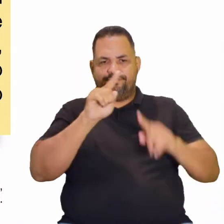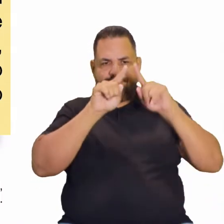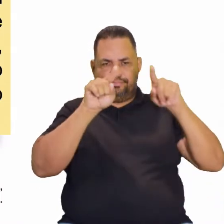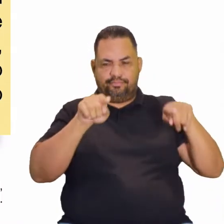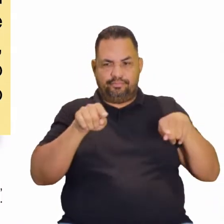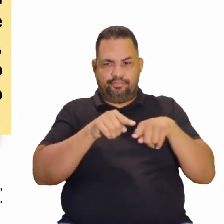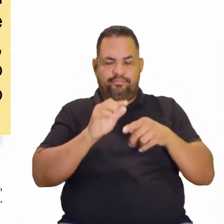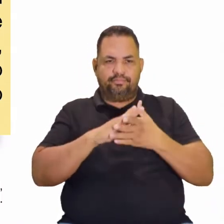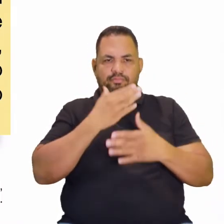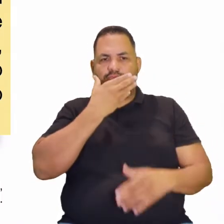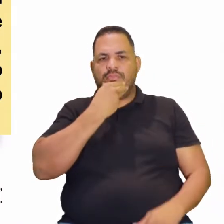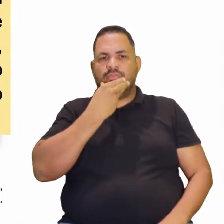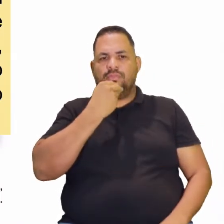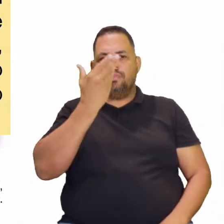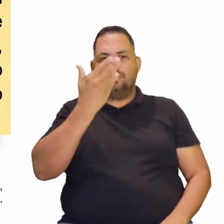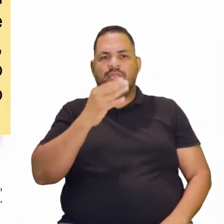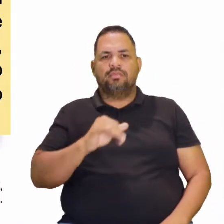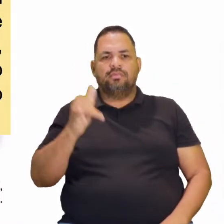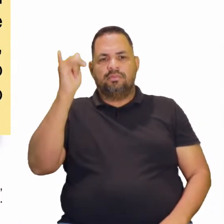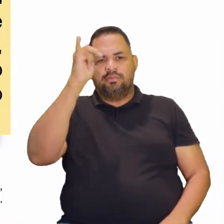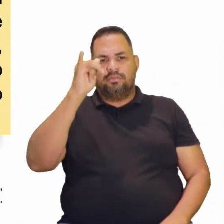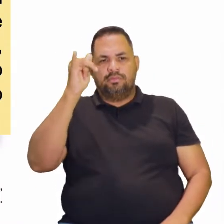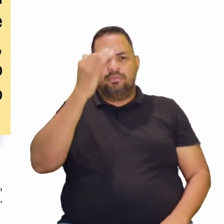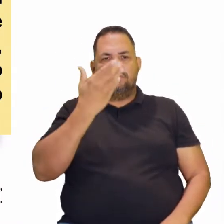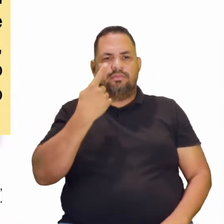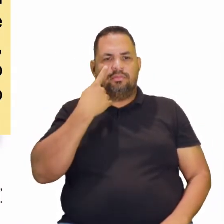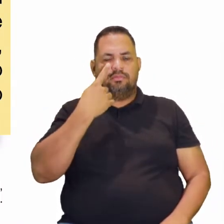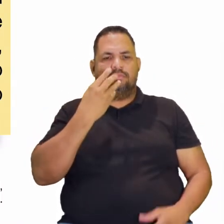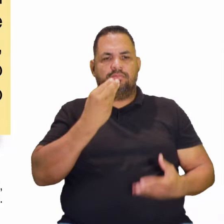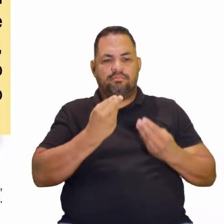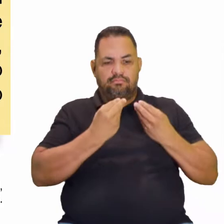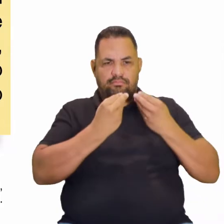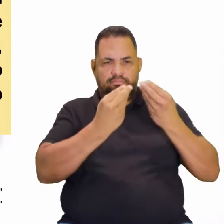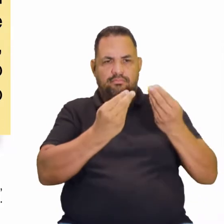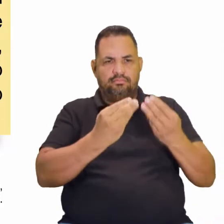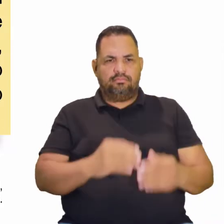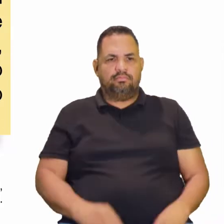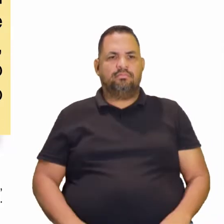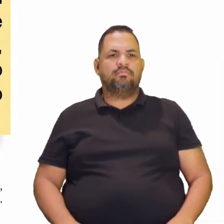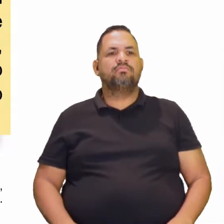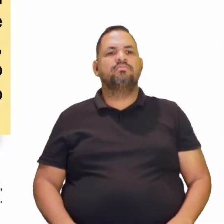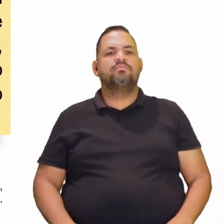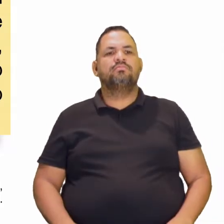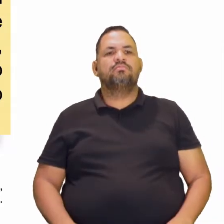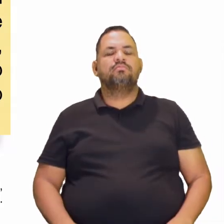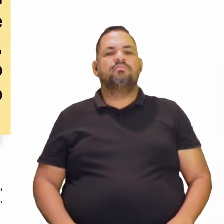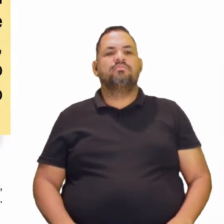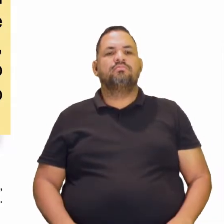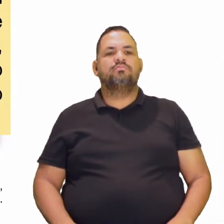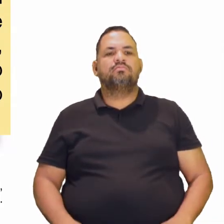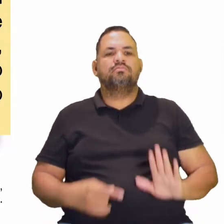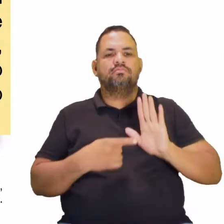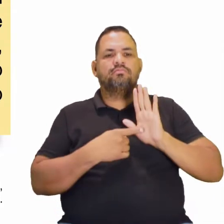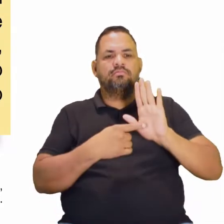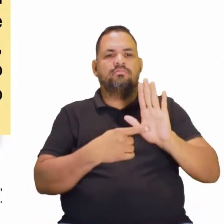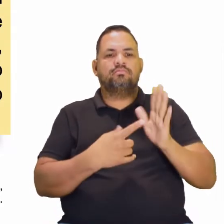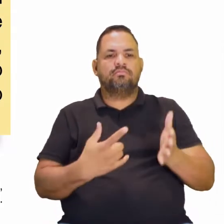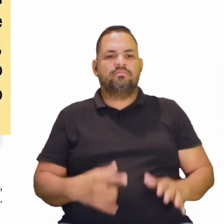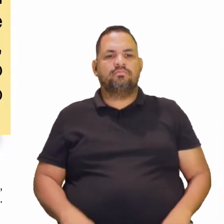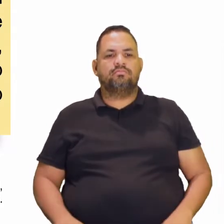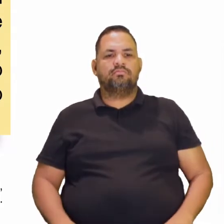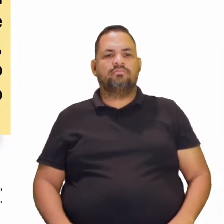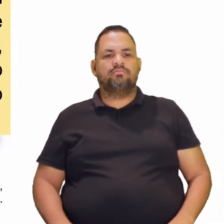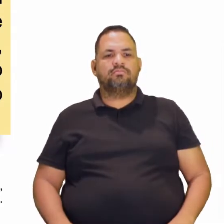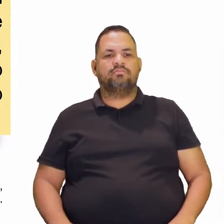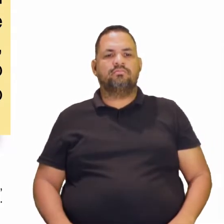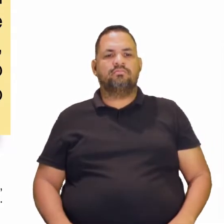aí, que é um italiano que pousou para ela, assim, pediu para pousar, e ela expôs, e aí deu uma